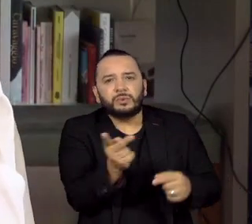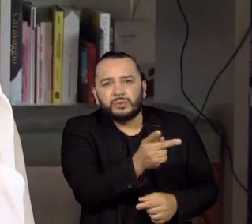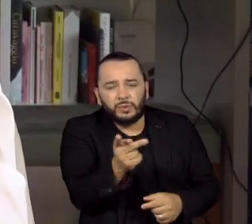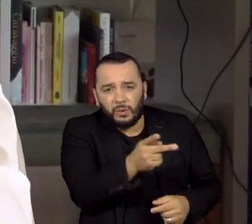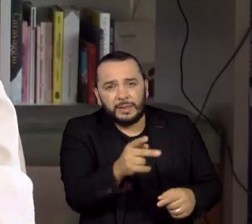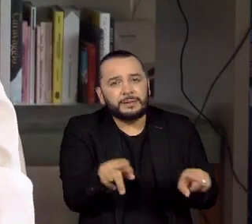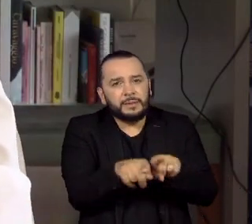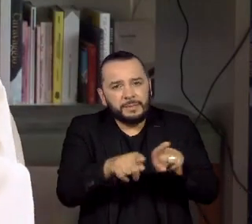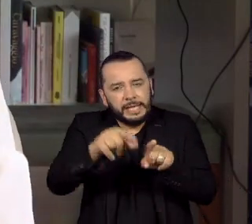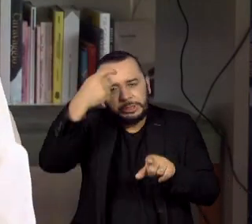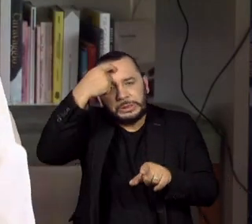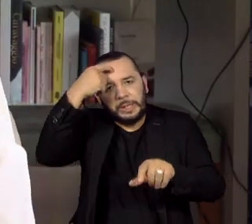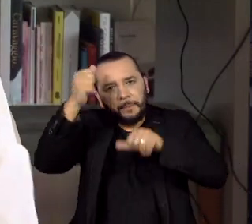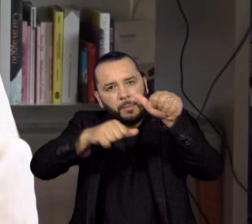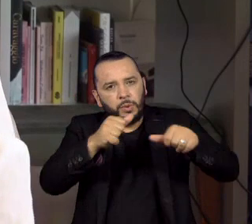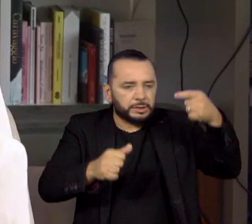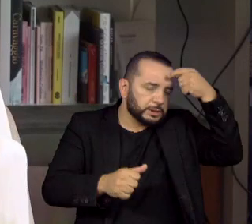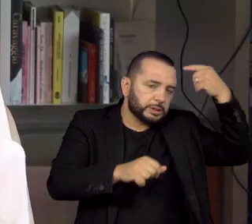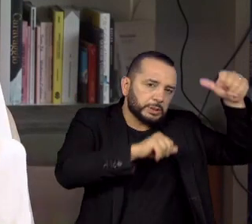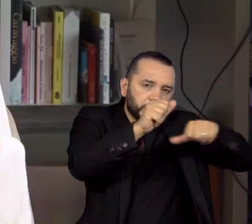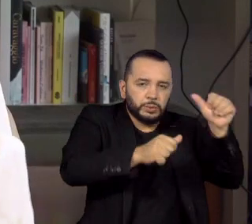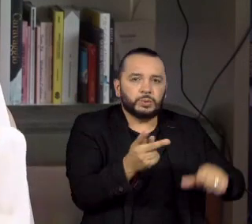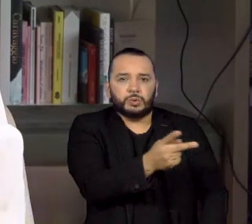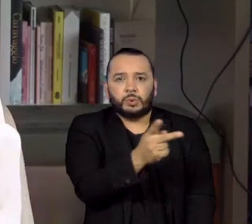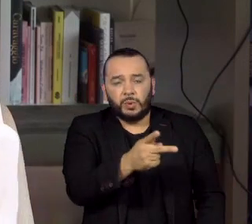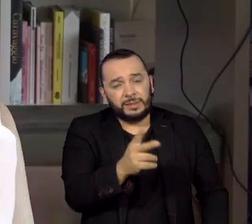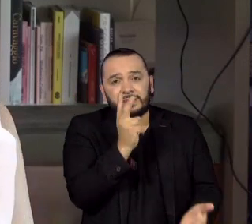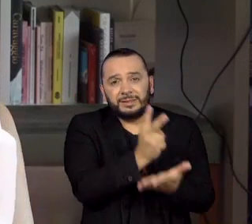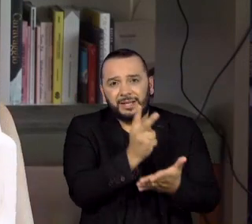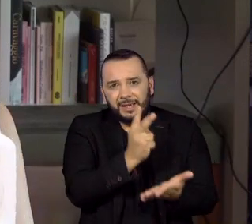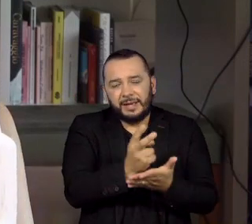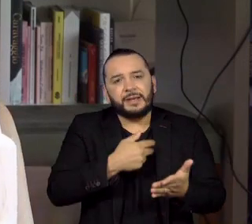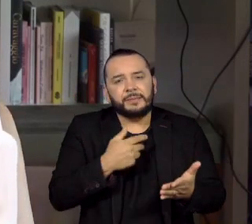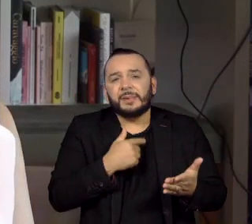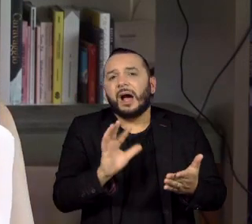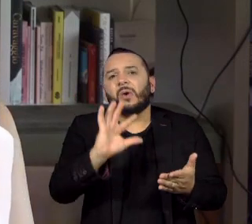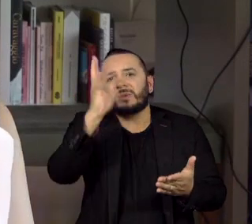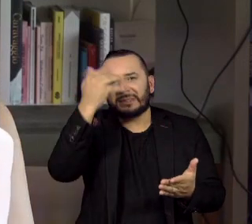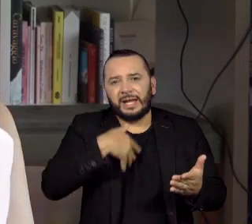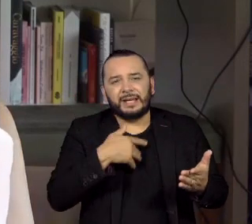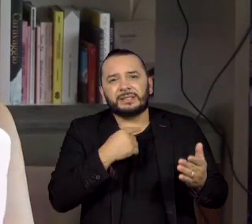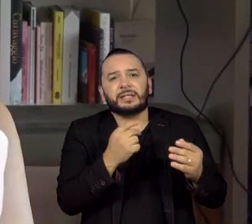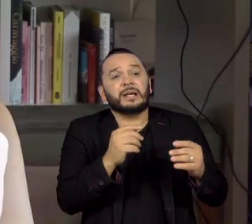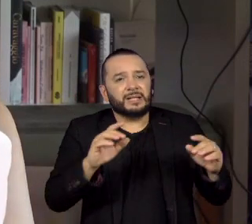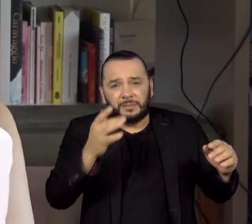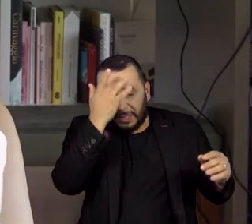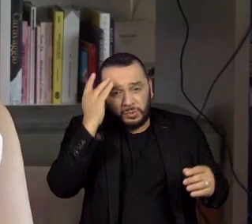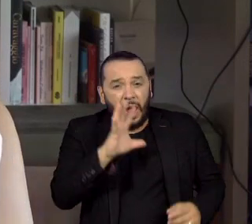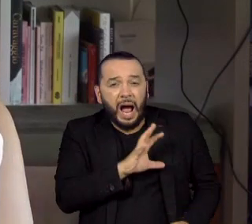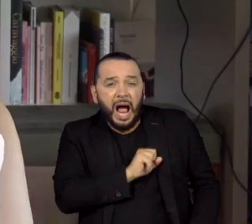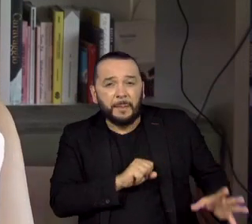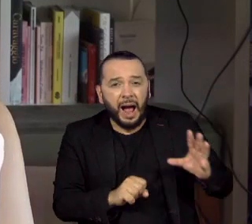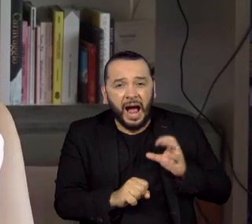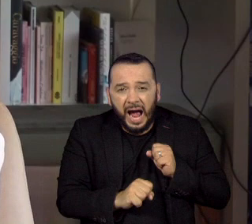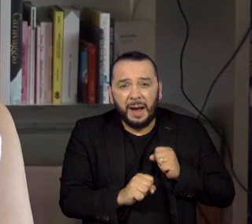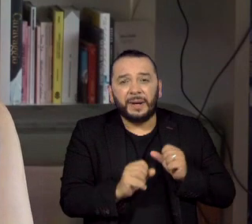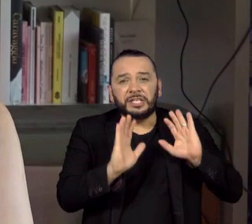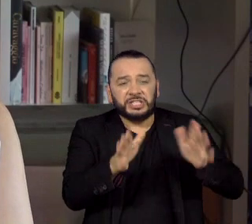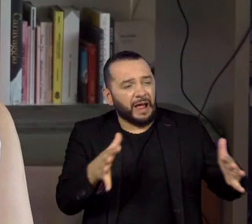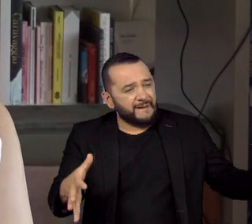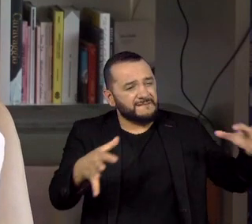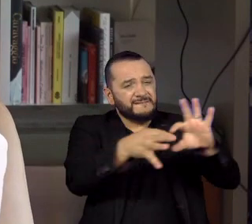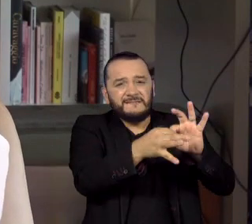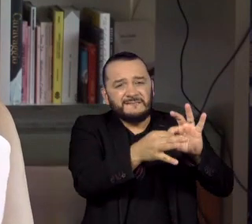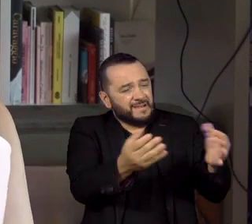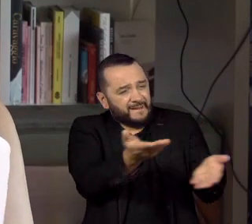dos dois. A discussão de uma separação é uma coisa que sempre me intrigou muito, como é que duas pessoas que se amam incrivelmente, se